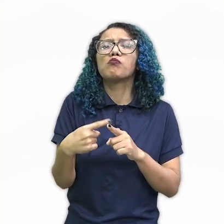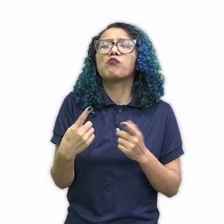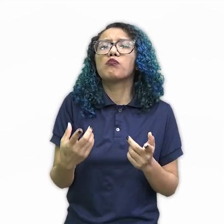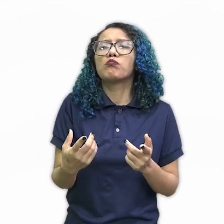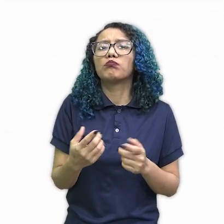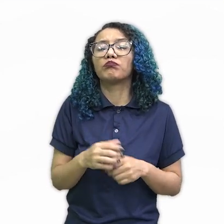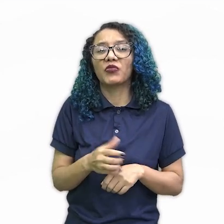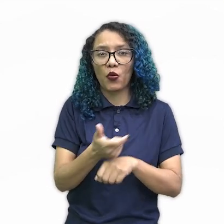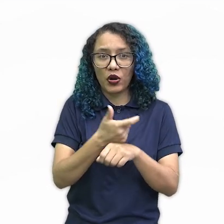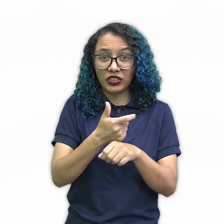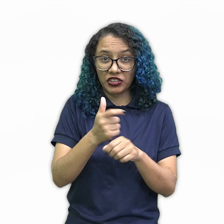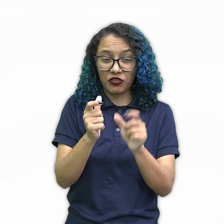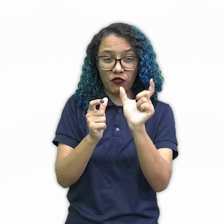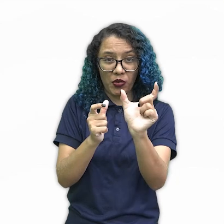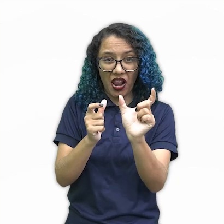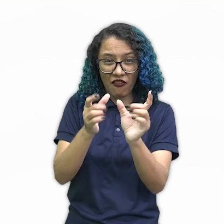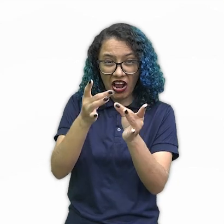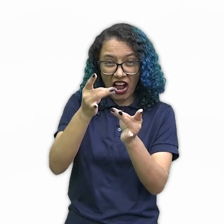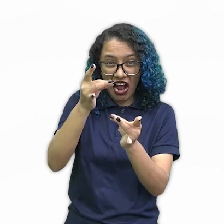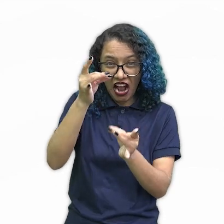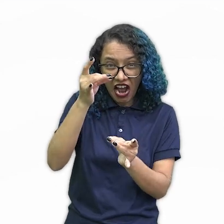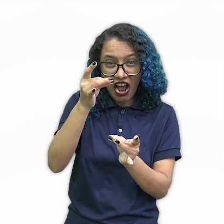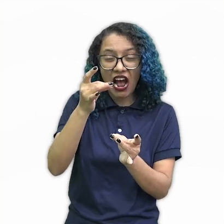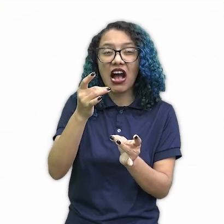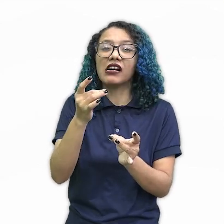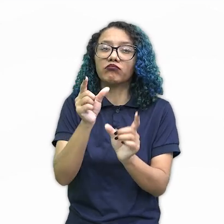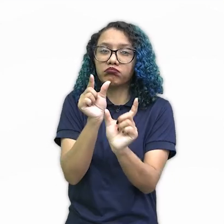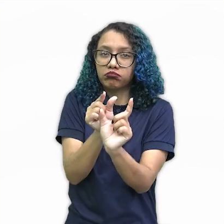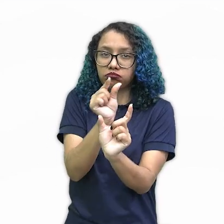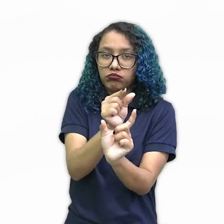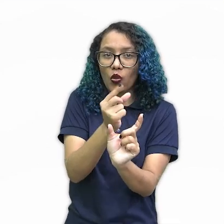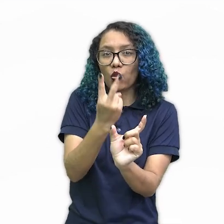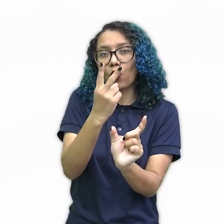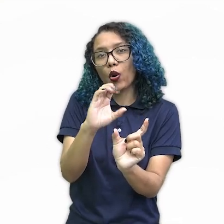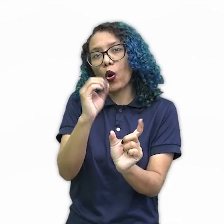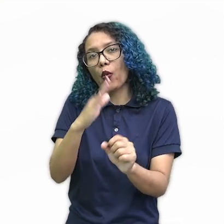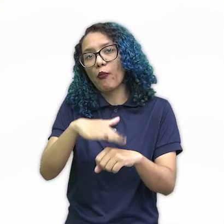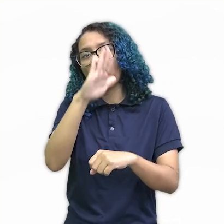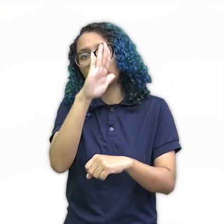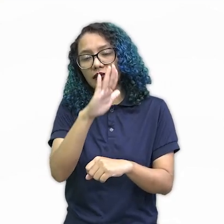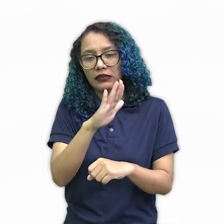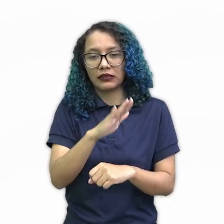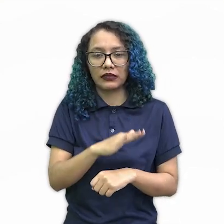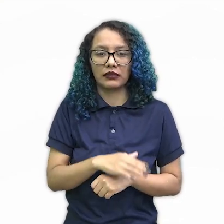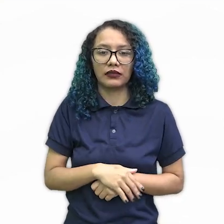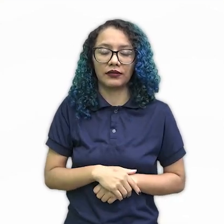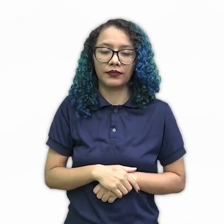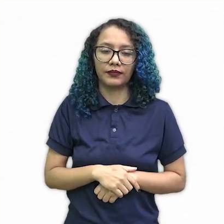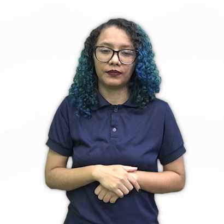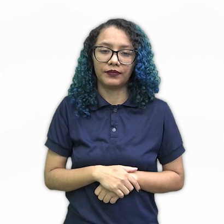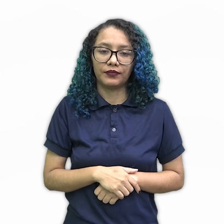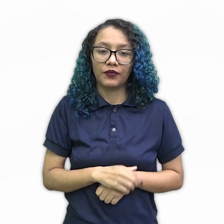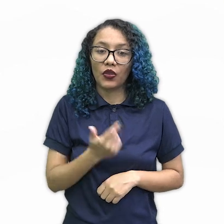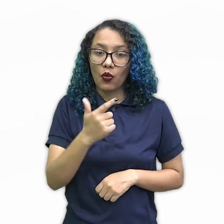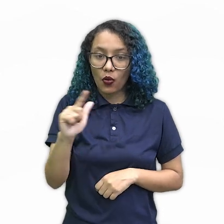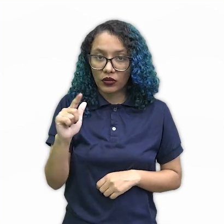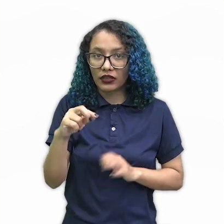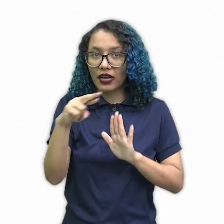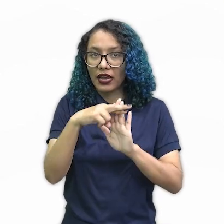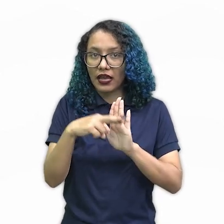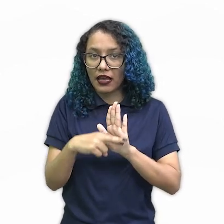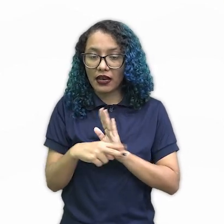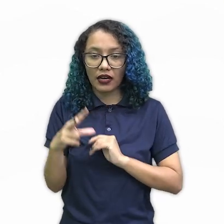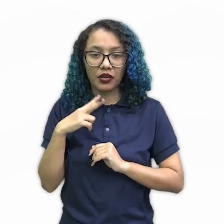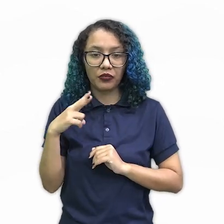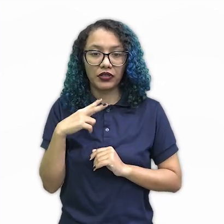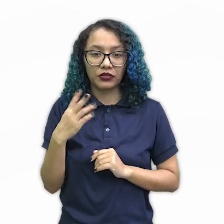mais extenso, com 2 sílabas ou mais, ok? E temos as exceções,